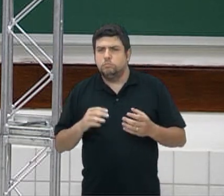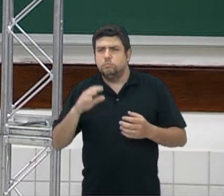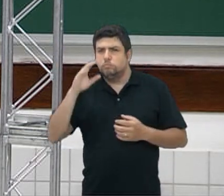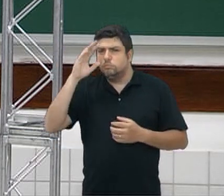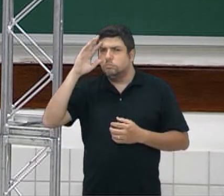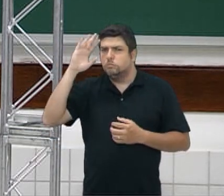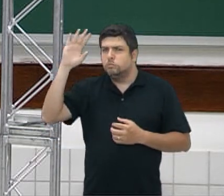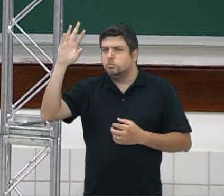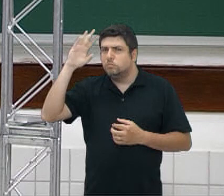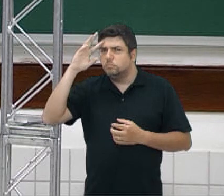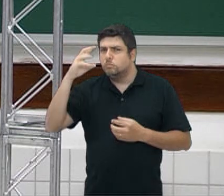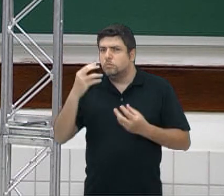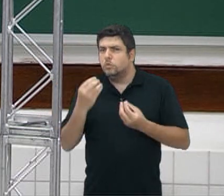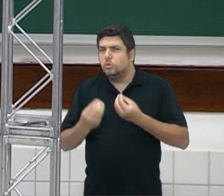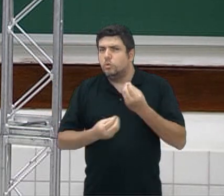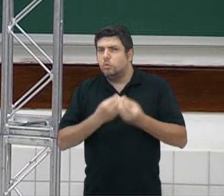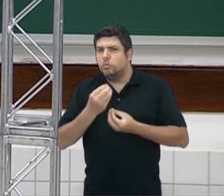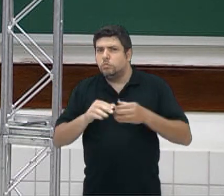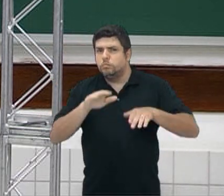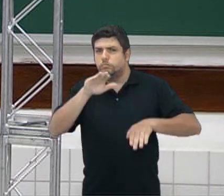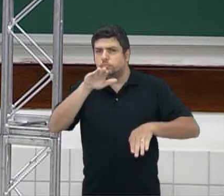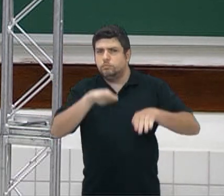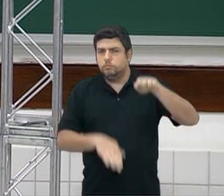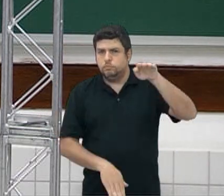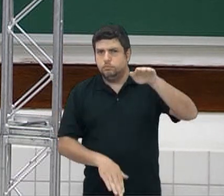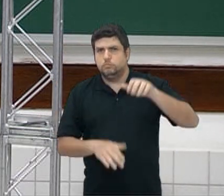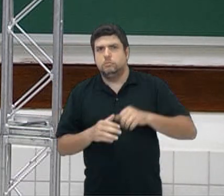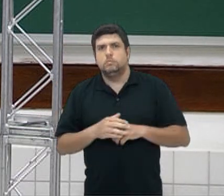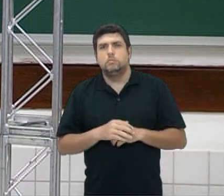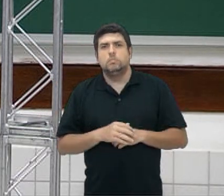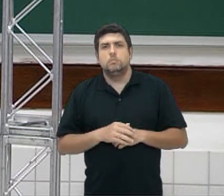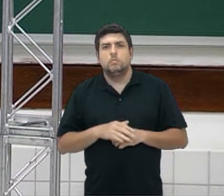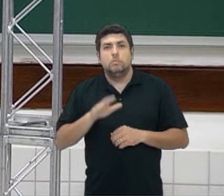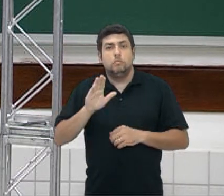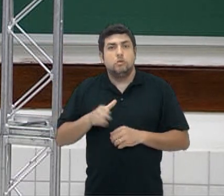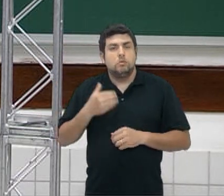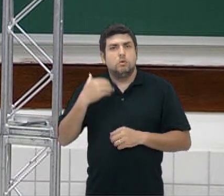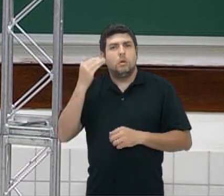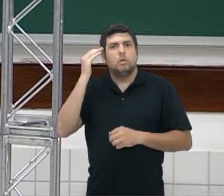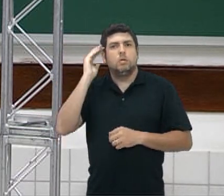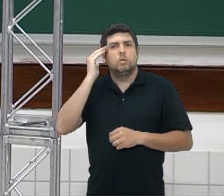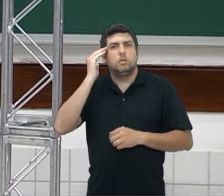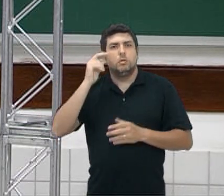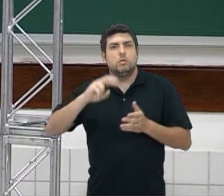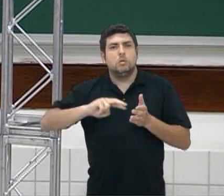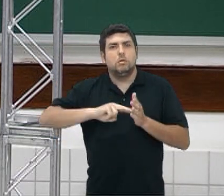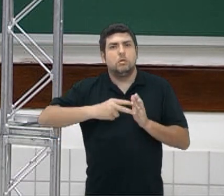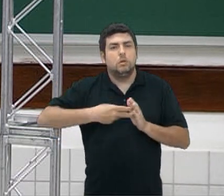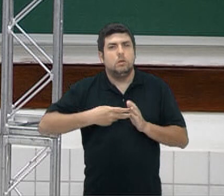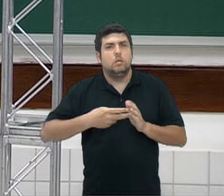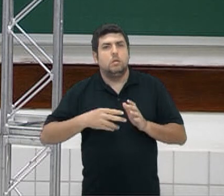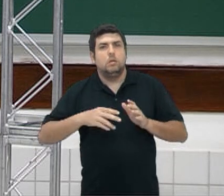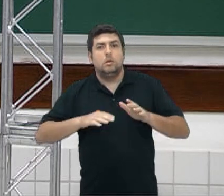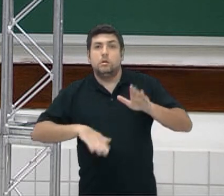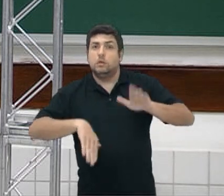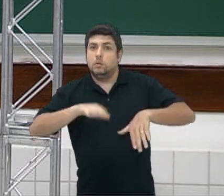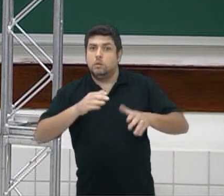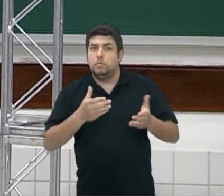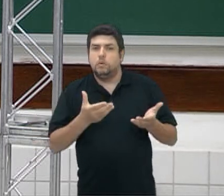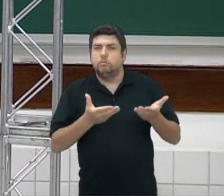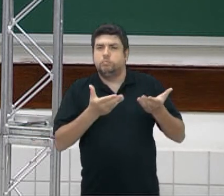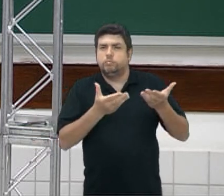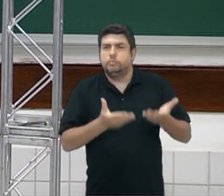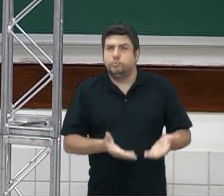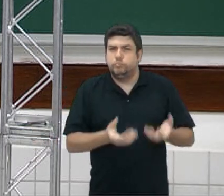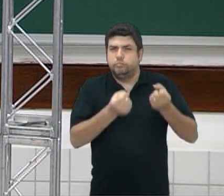Nós estudamos o movimento, entendemos o que é o movimento, que depende da massa, depende da velocidade. Nós